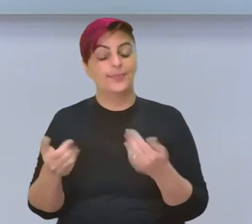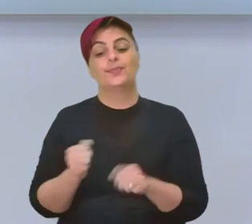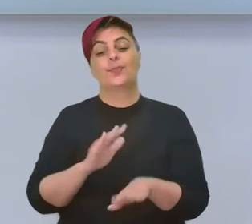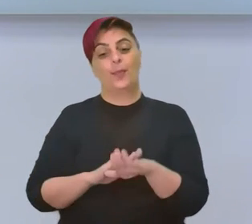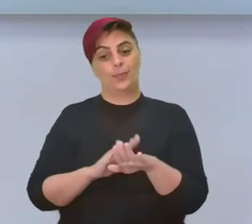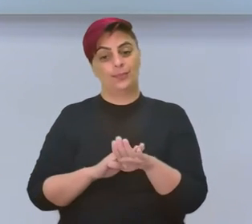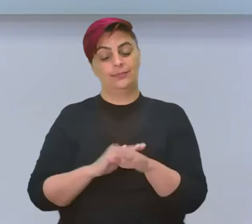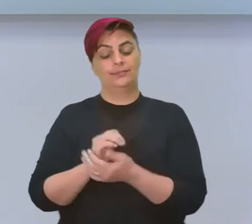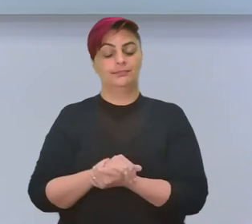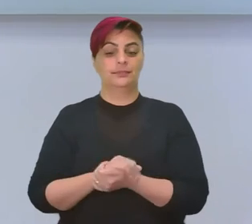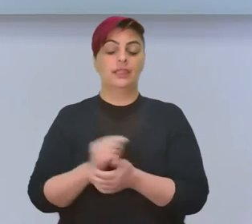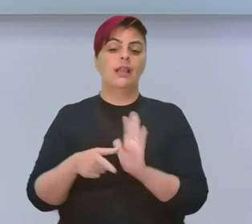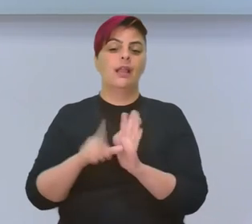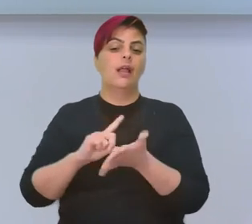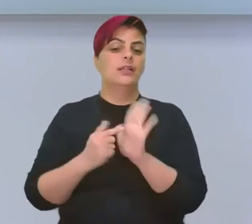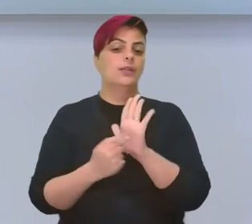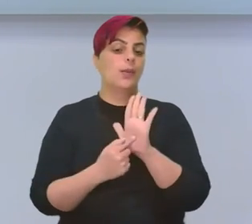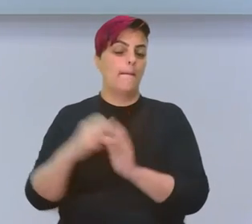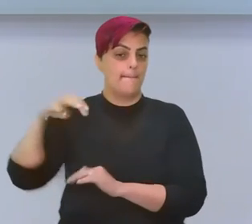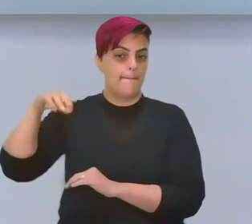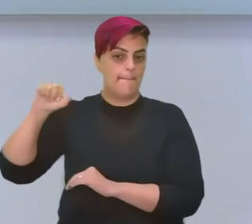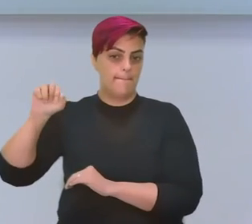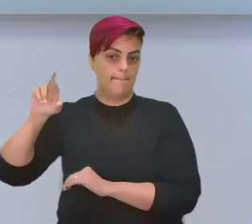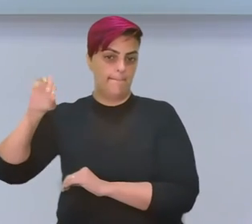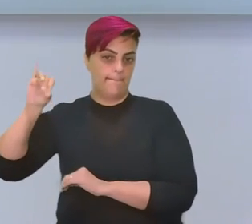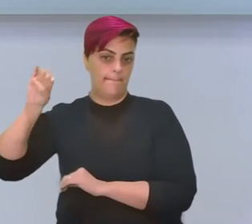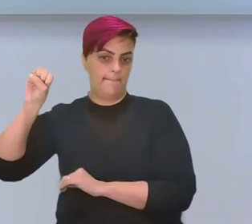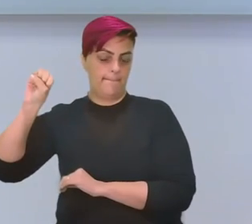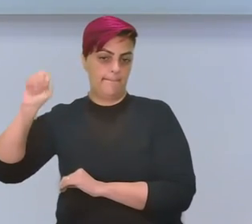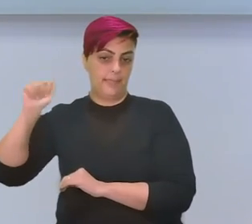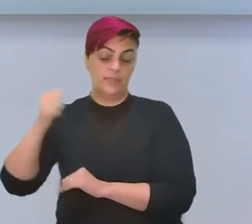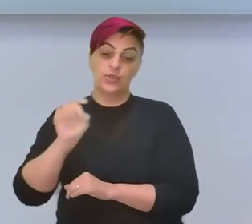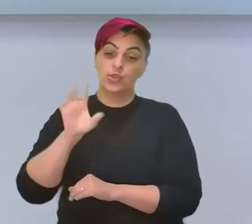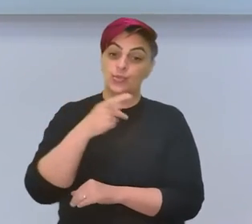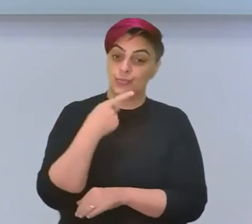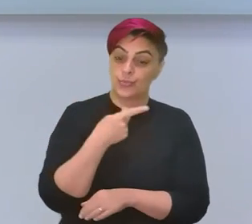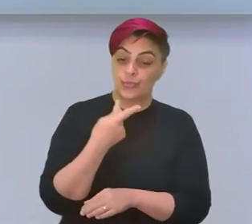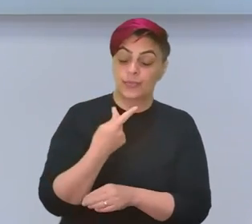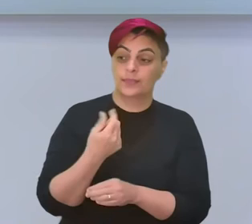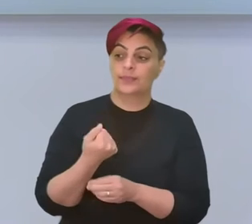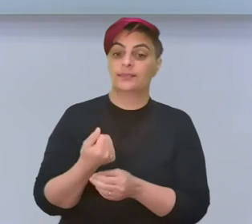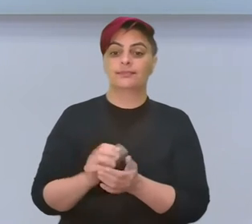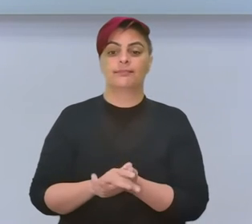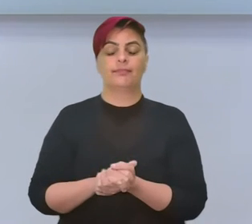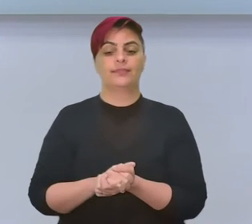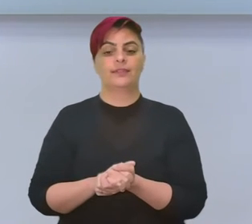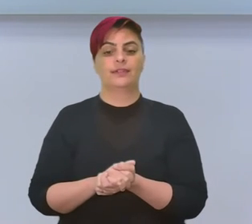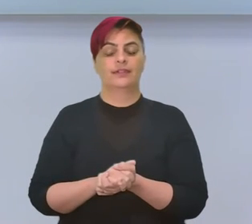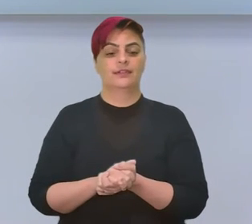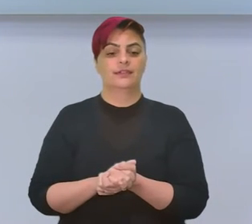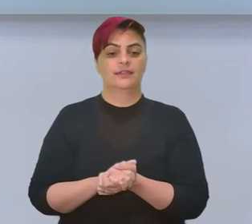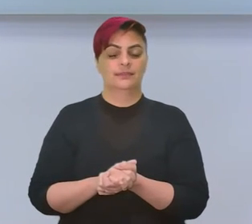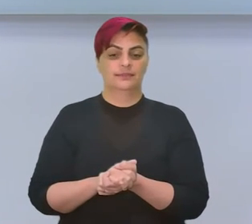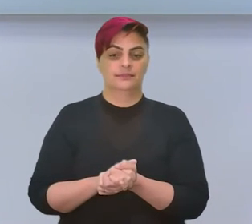fazer. Antes de apresentar a Marisa, eu queria só contar sobre essa edição. A UBU recuperou as